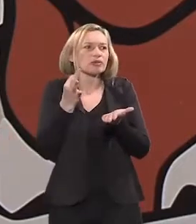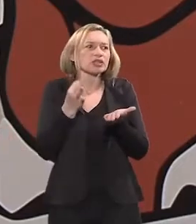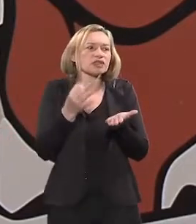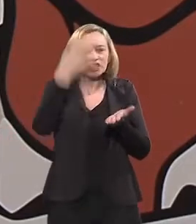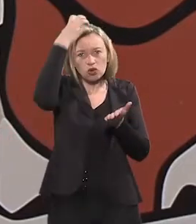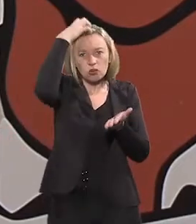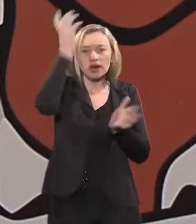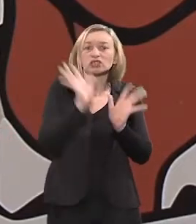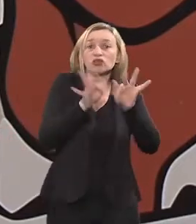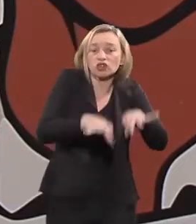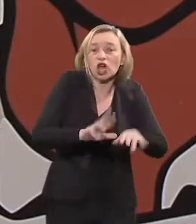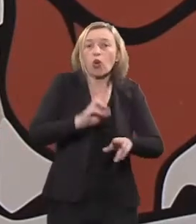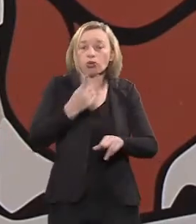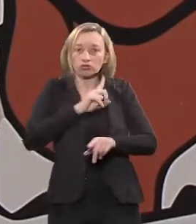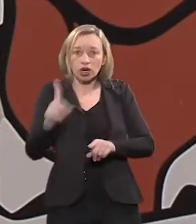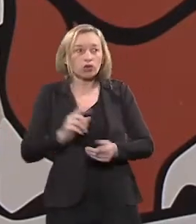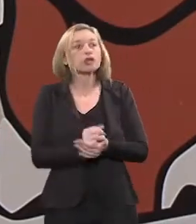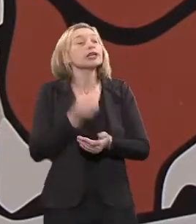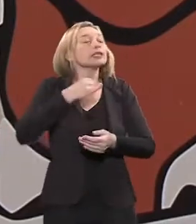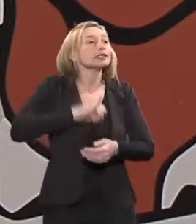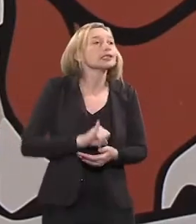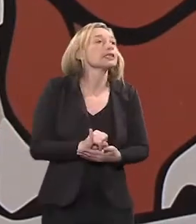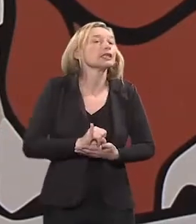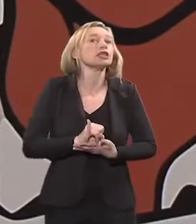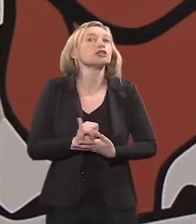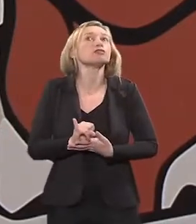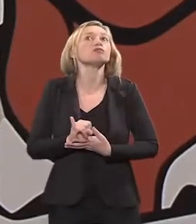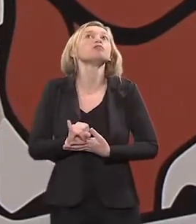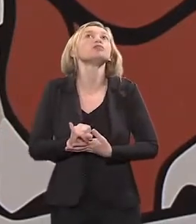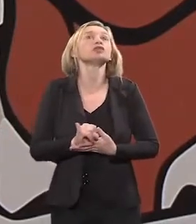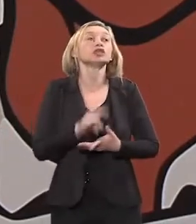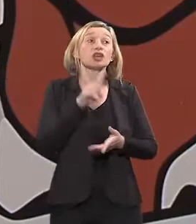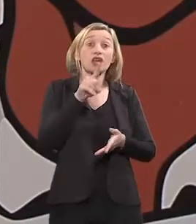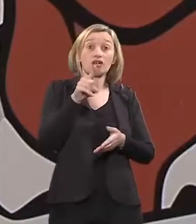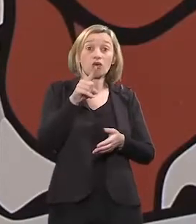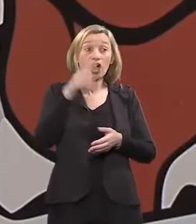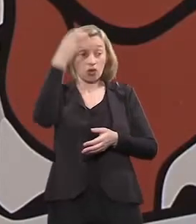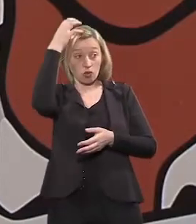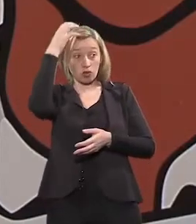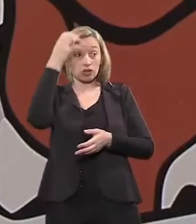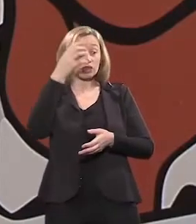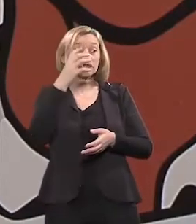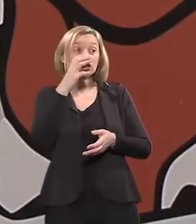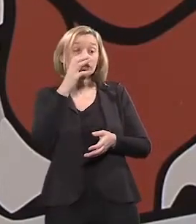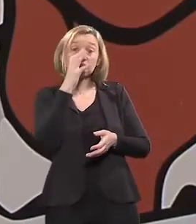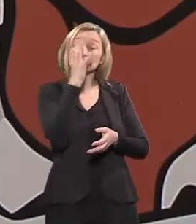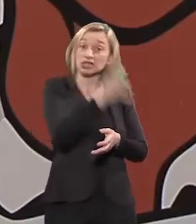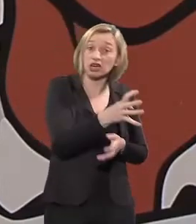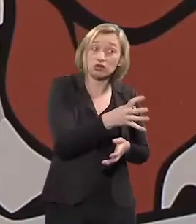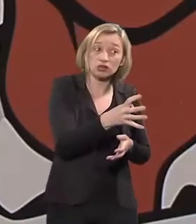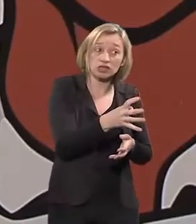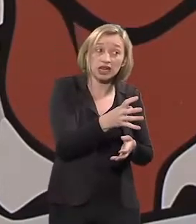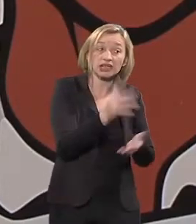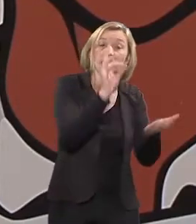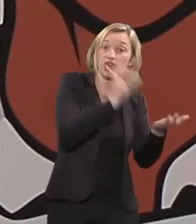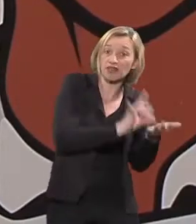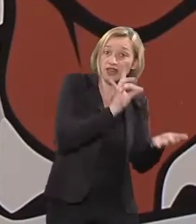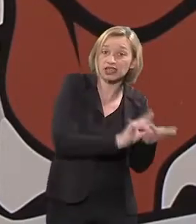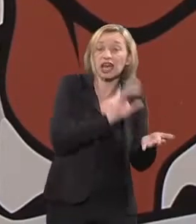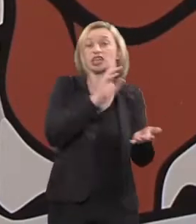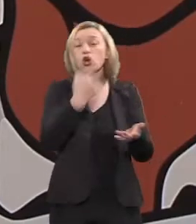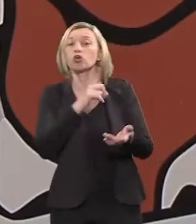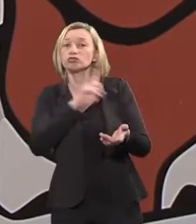ela vai ser condenada no final. Se aquilo de que ela está sendo acusada realmente aconteceu, se foi ela, em